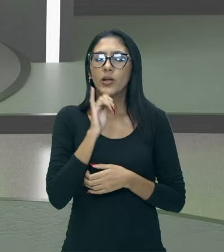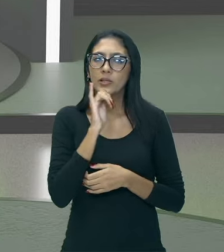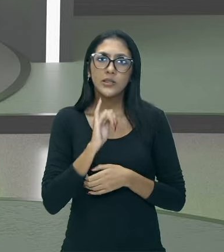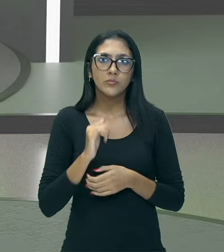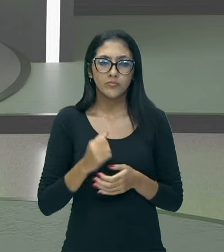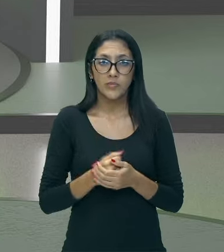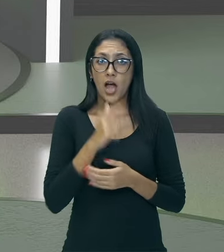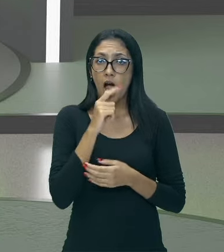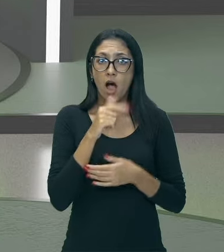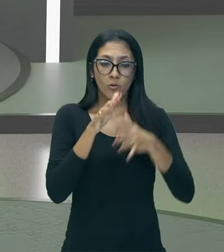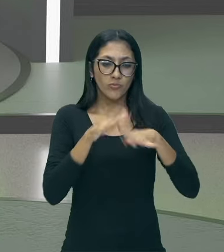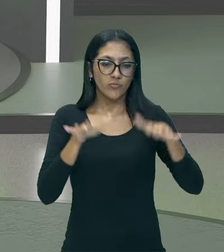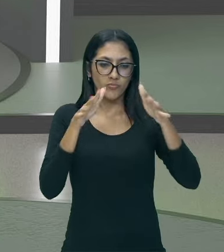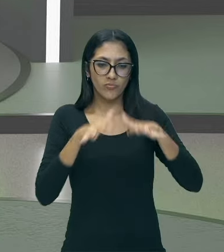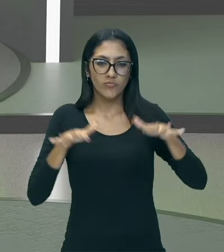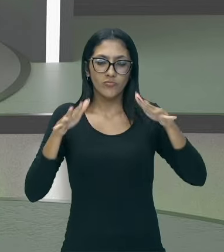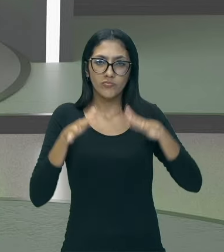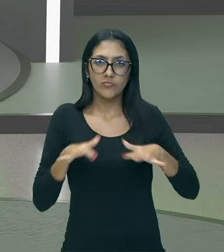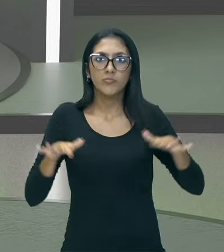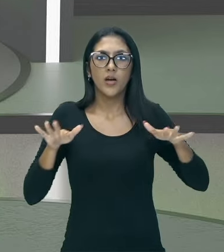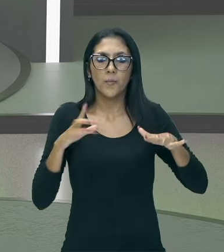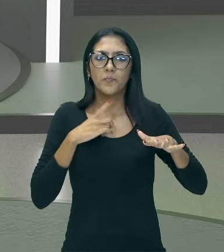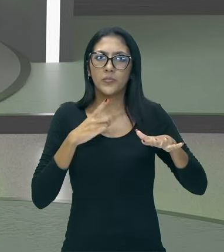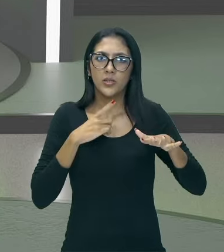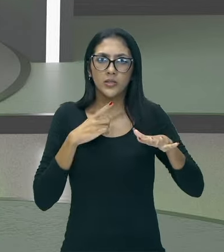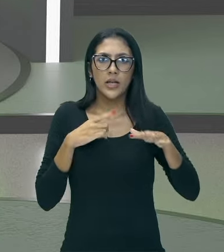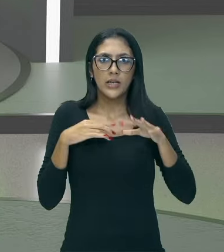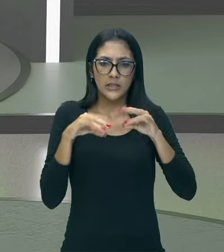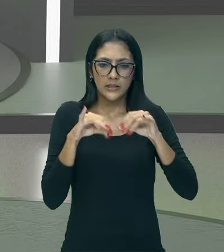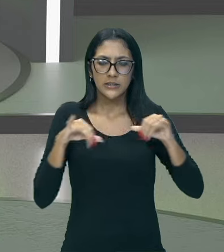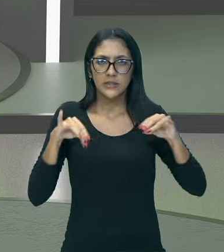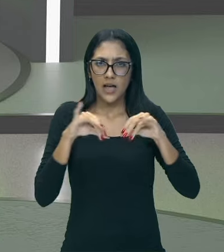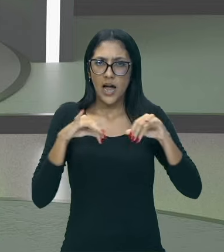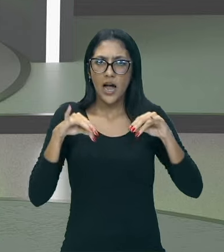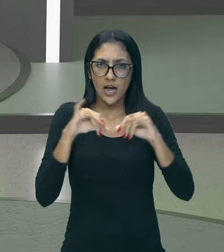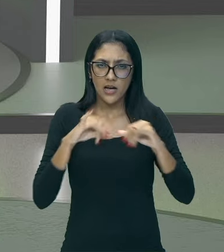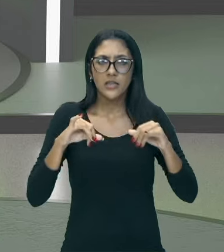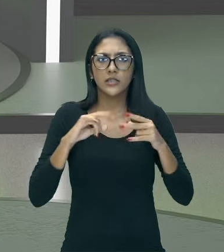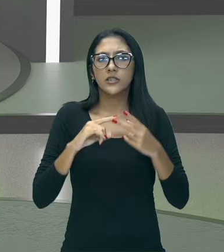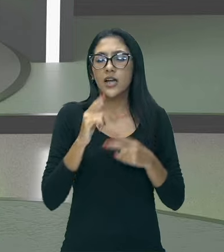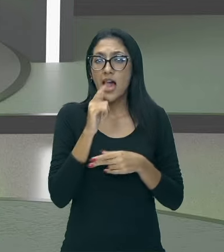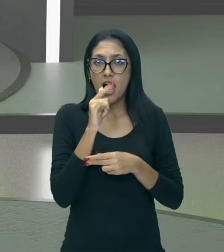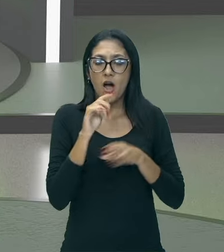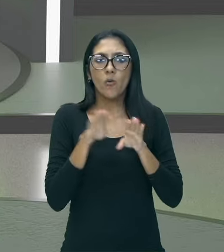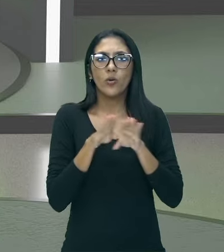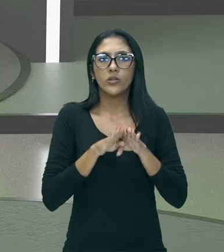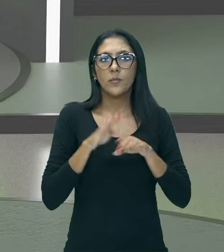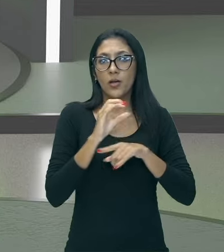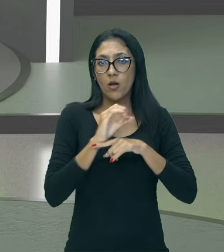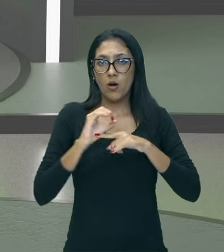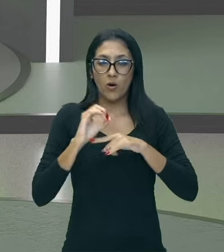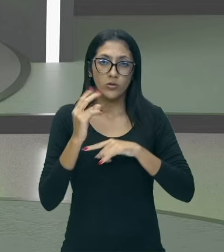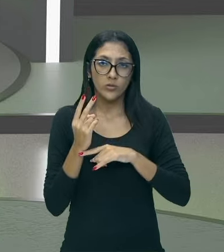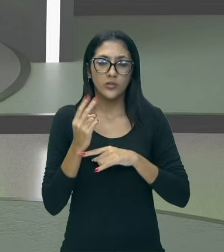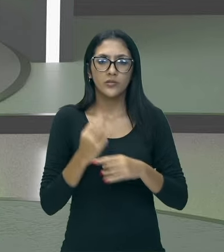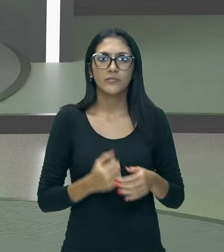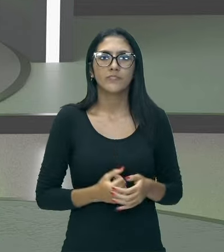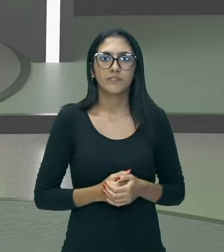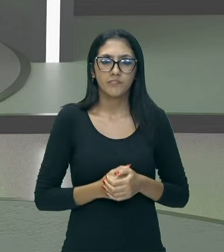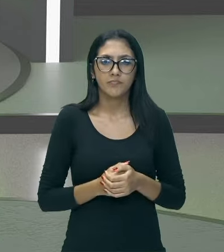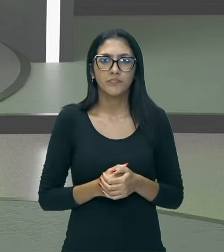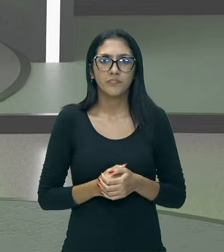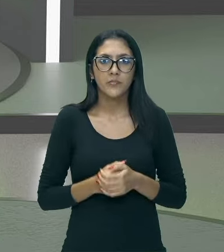mar, que é formada por sais minerais, água e oxigênio. Também tem outras substâncias. E eu